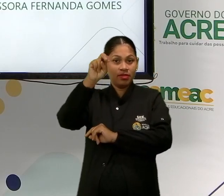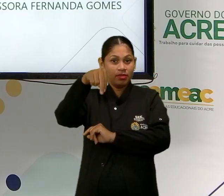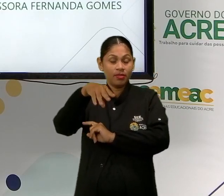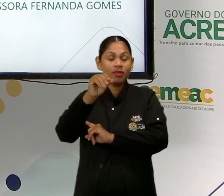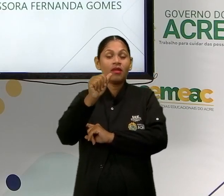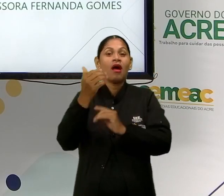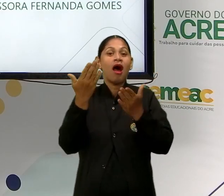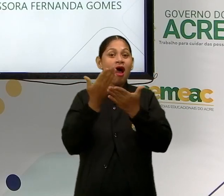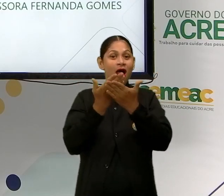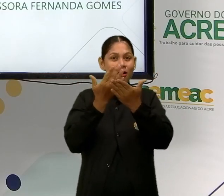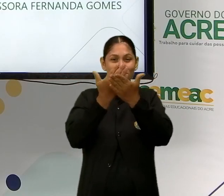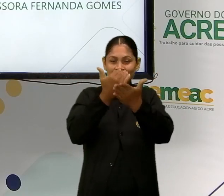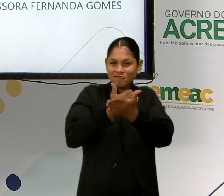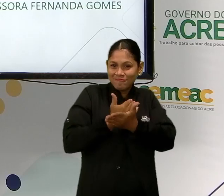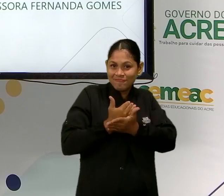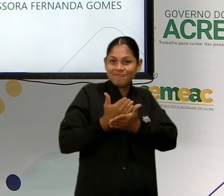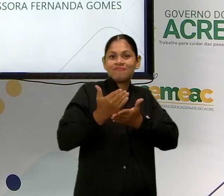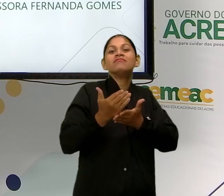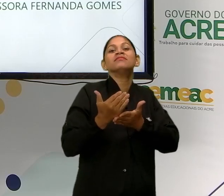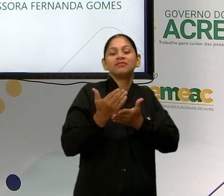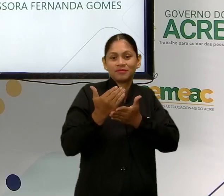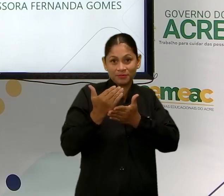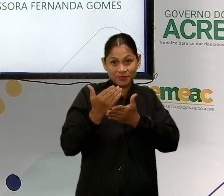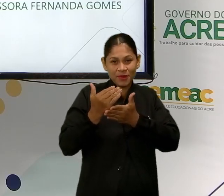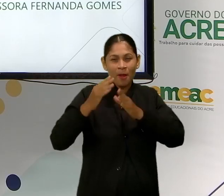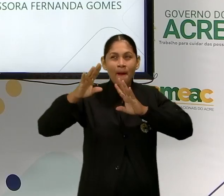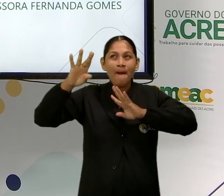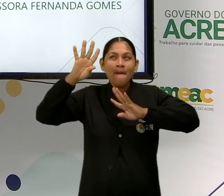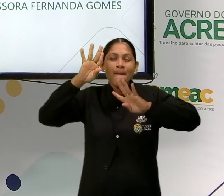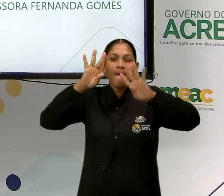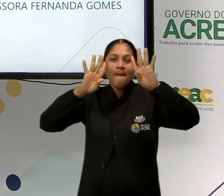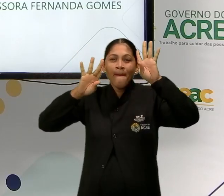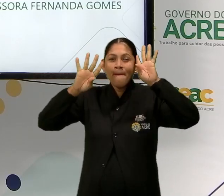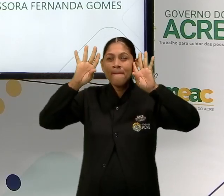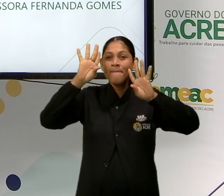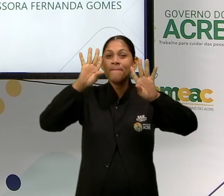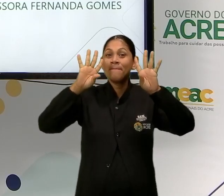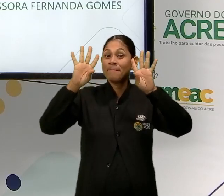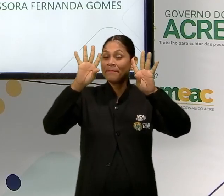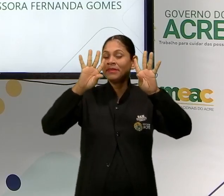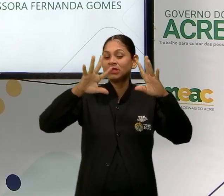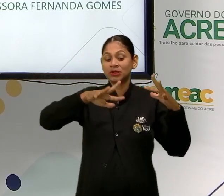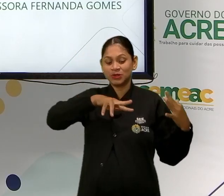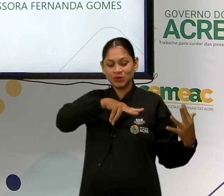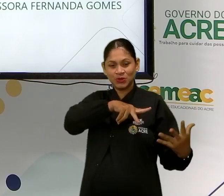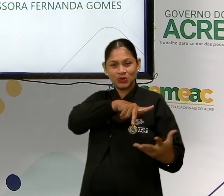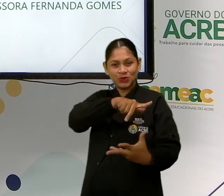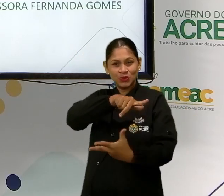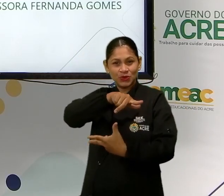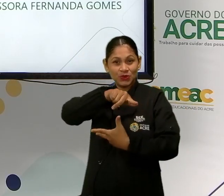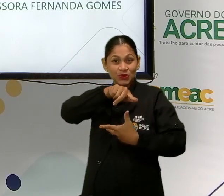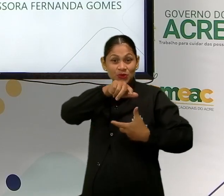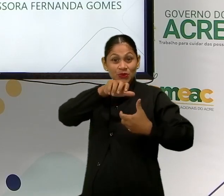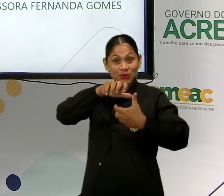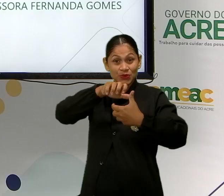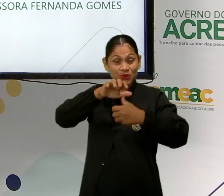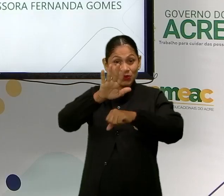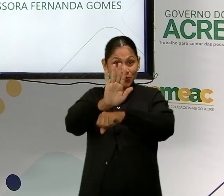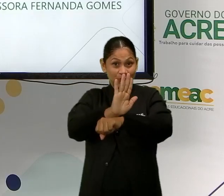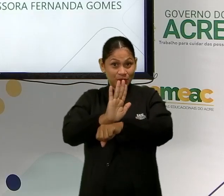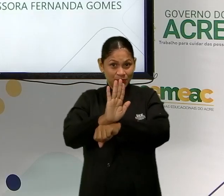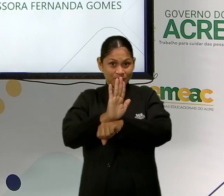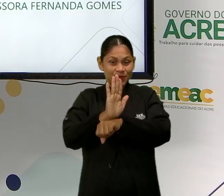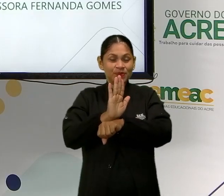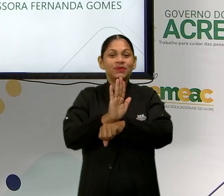começando. Vamos fazer uma grande viagem para o mundo do cinema desde a sua origem. Aliás, eu